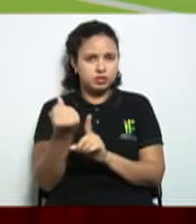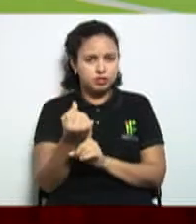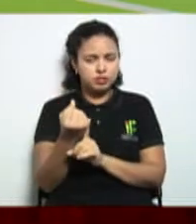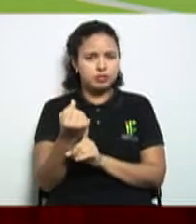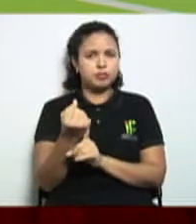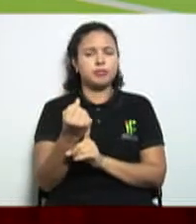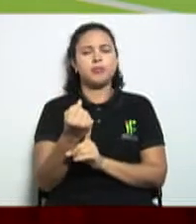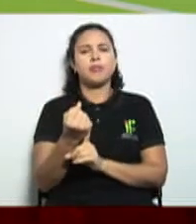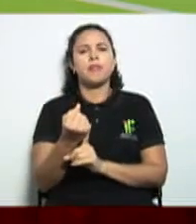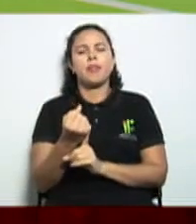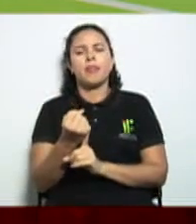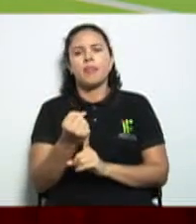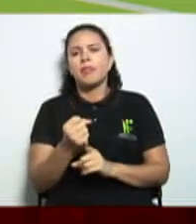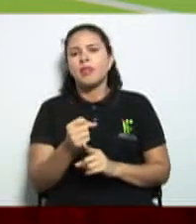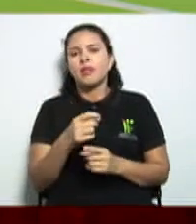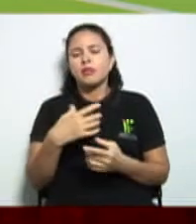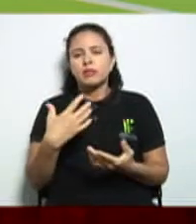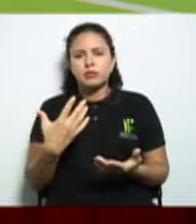resultado